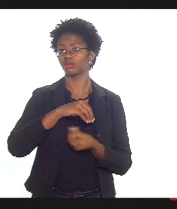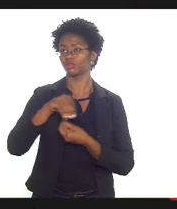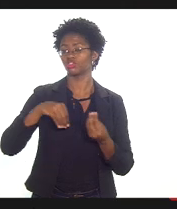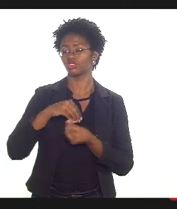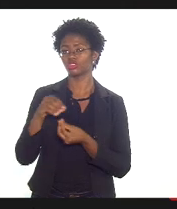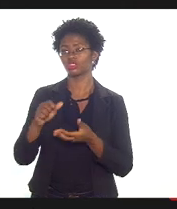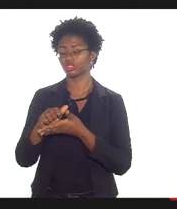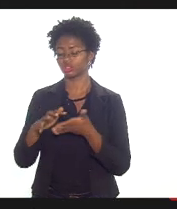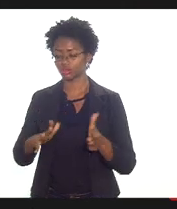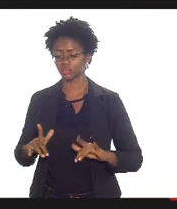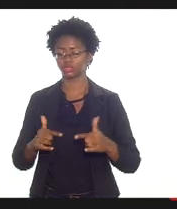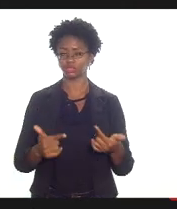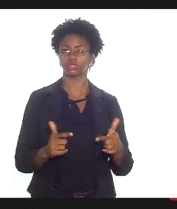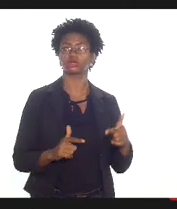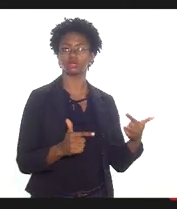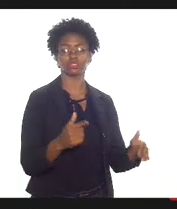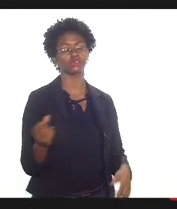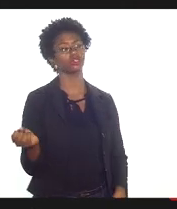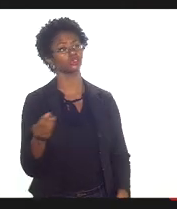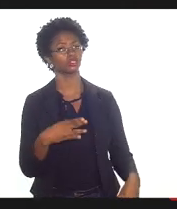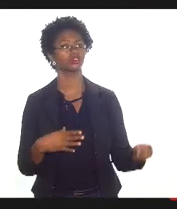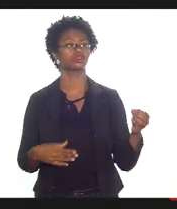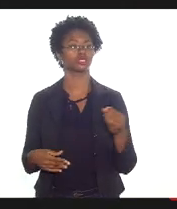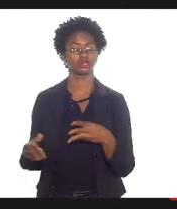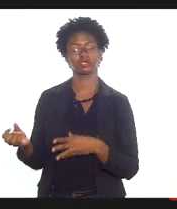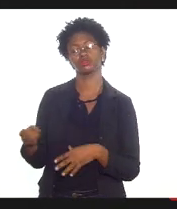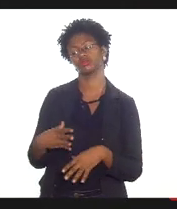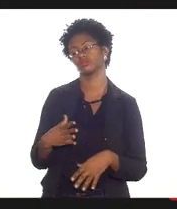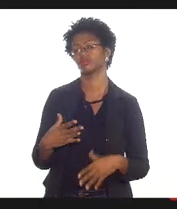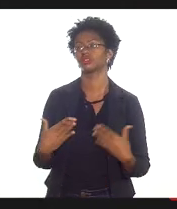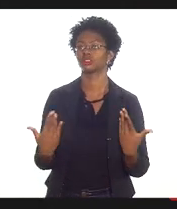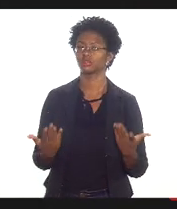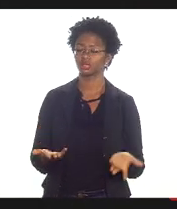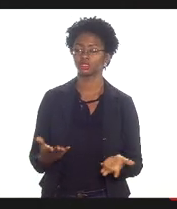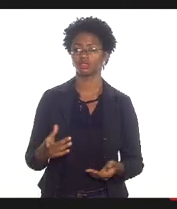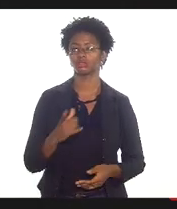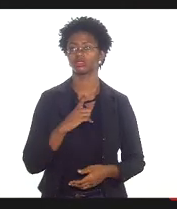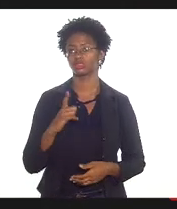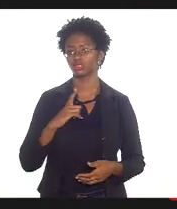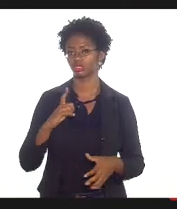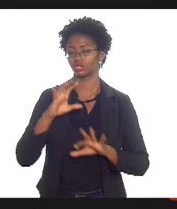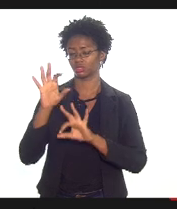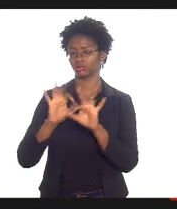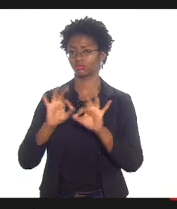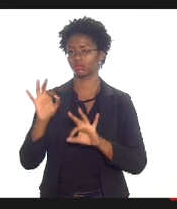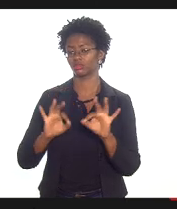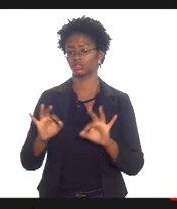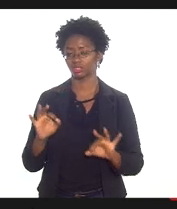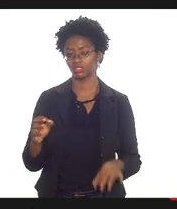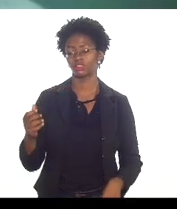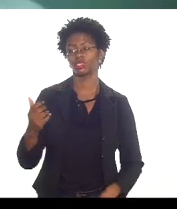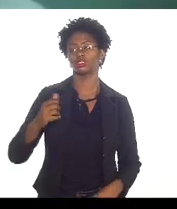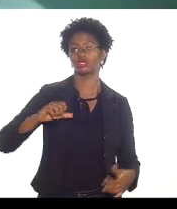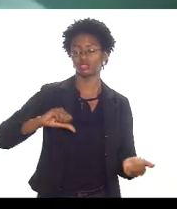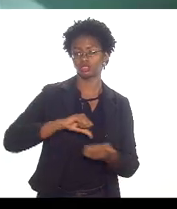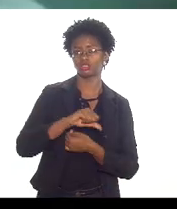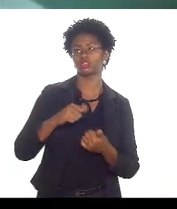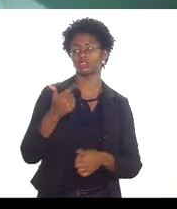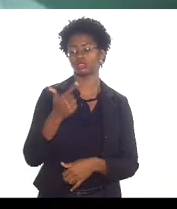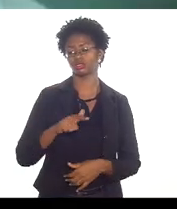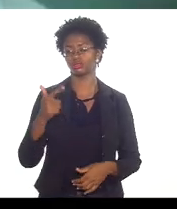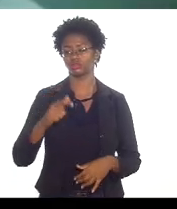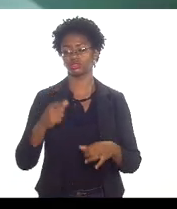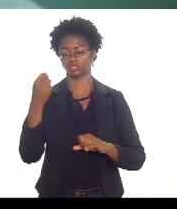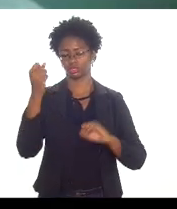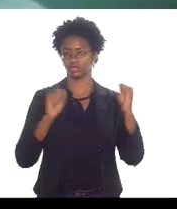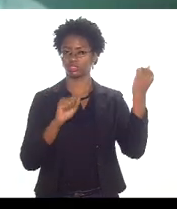unidades são unidades mais novas, né, e, portanto, e a gente tem todo esse programa agora de revitalização da indústria,